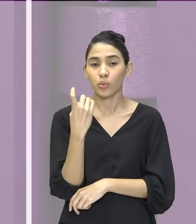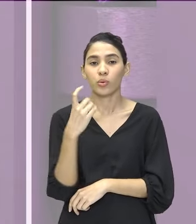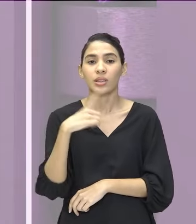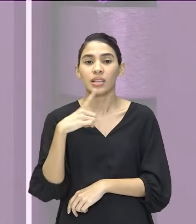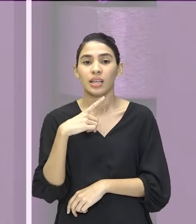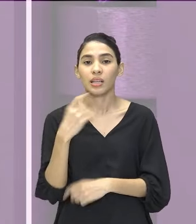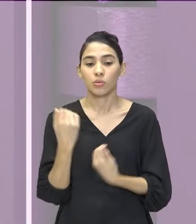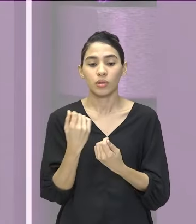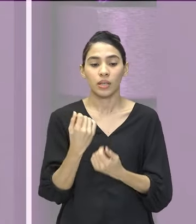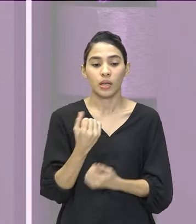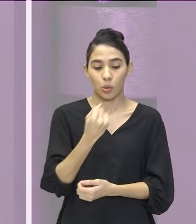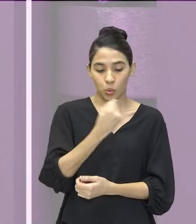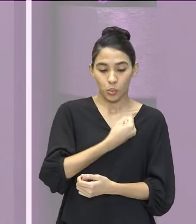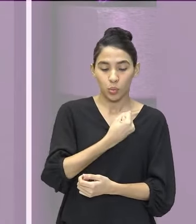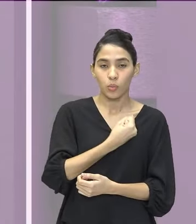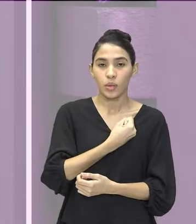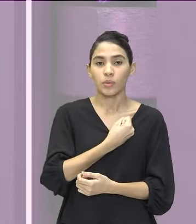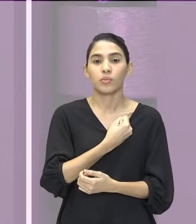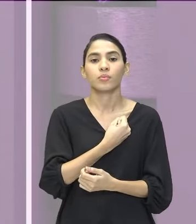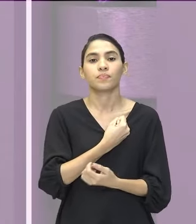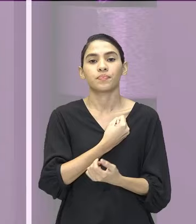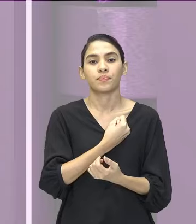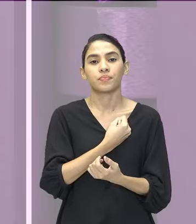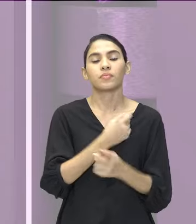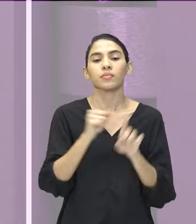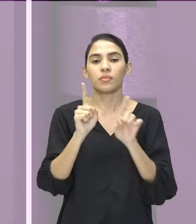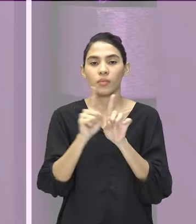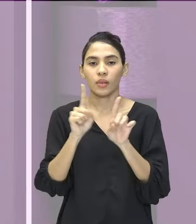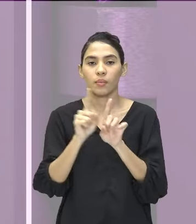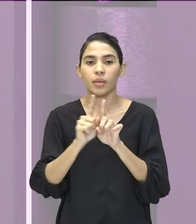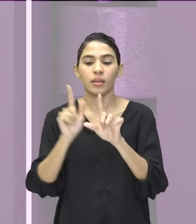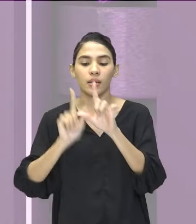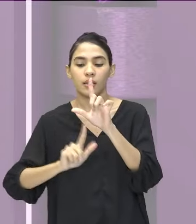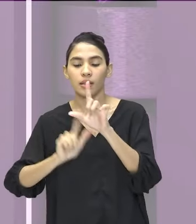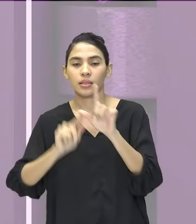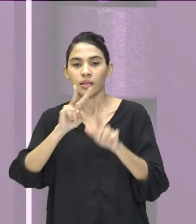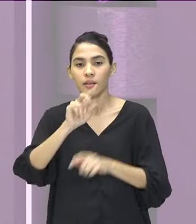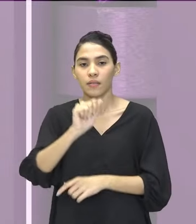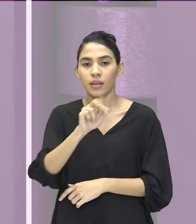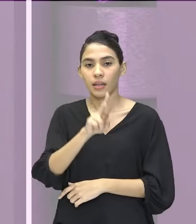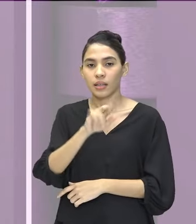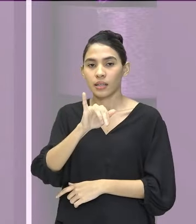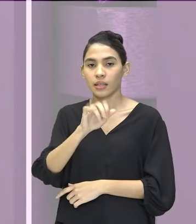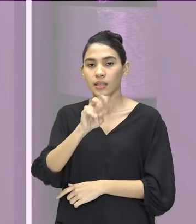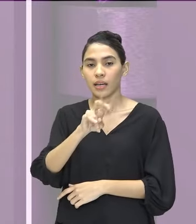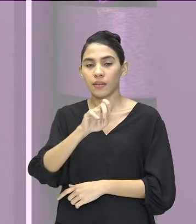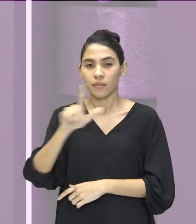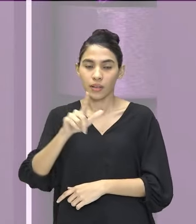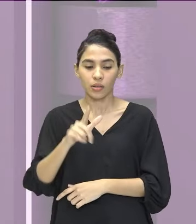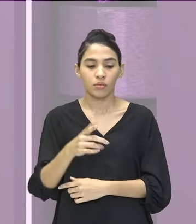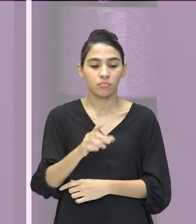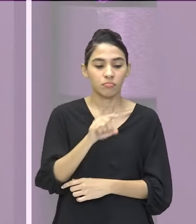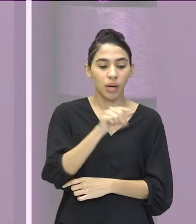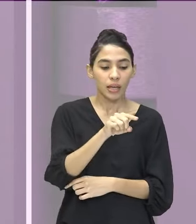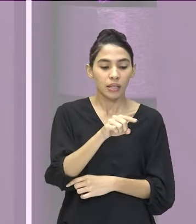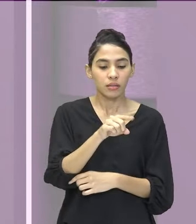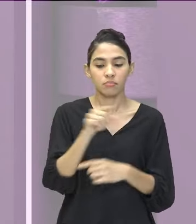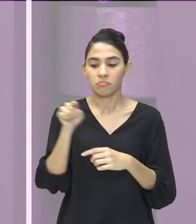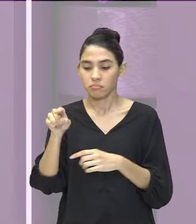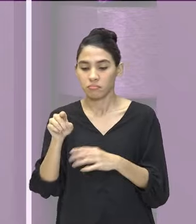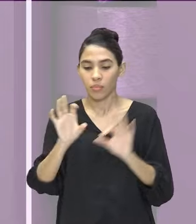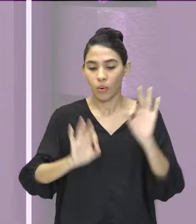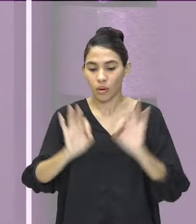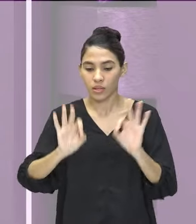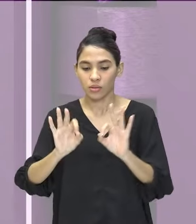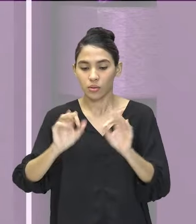composta por coeficiente numérico e também ali pela variável. Identificou cada um desses, pronto.